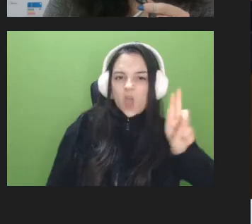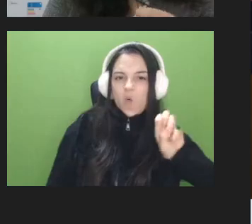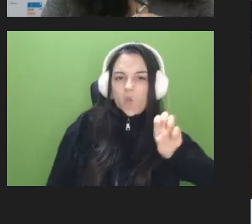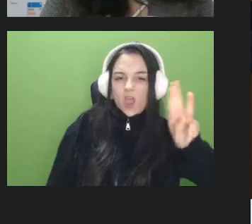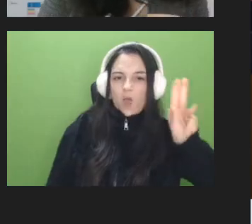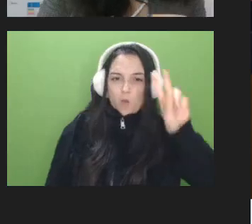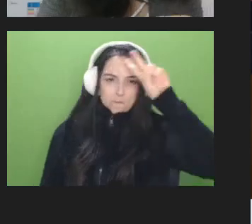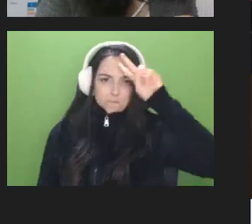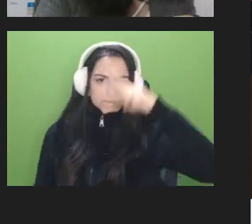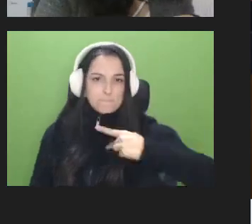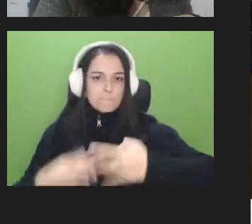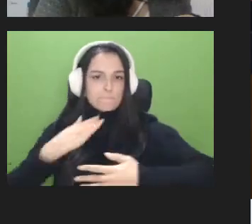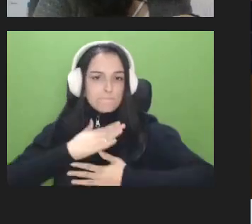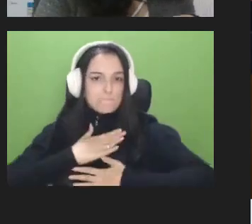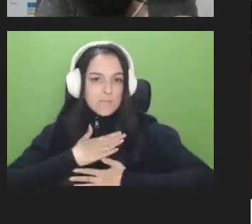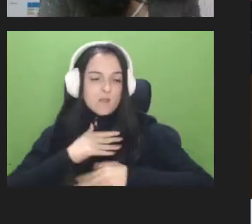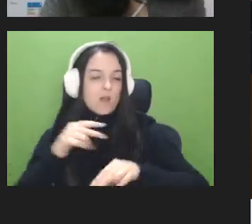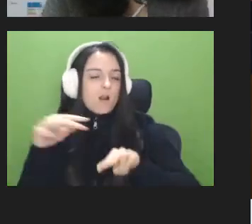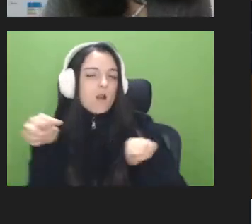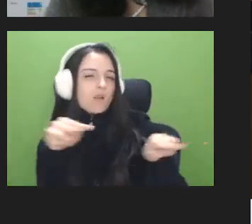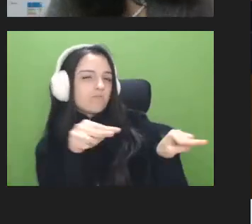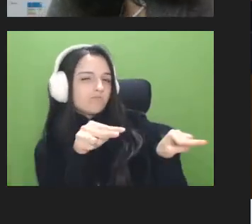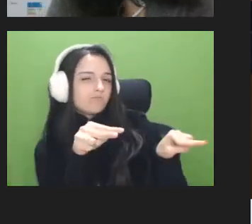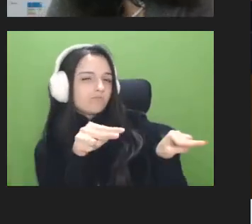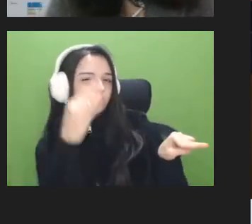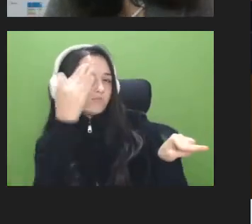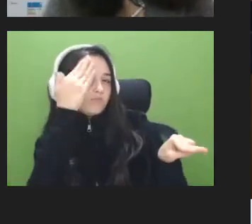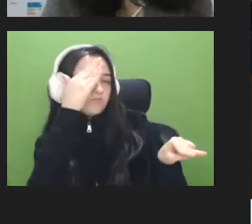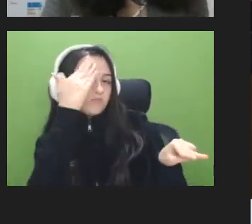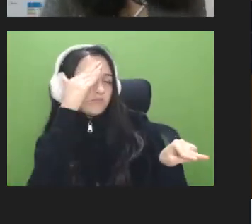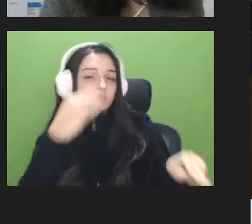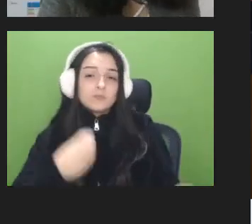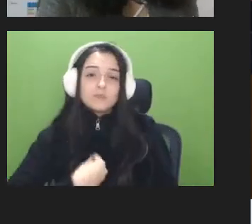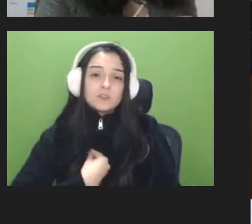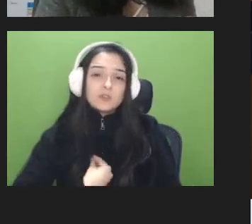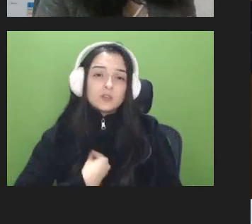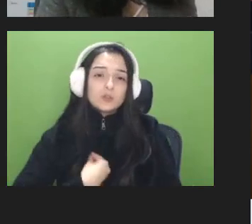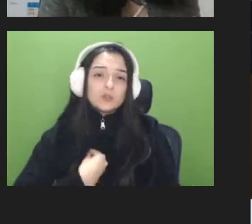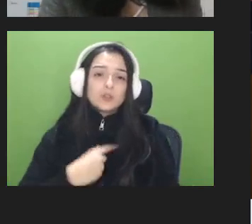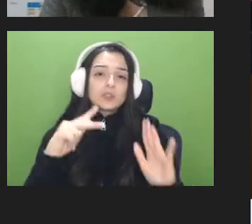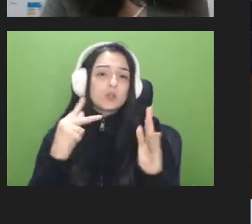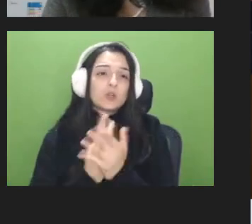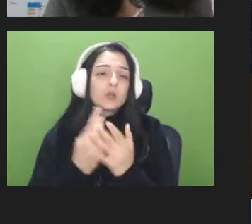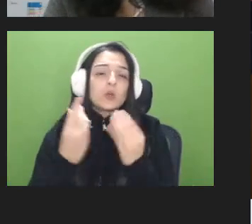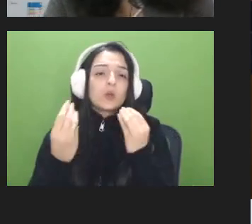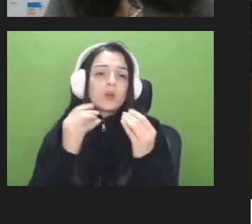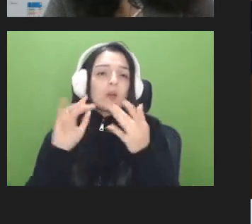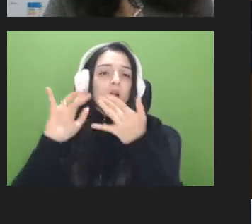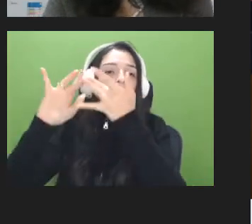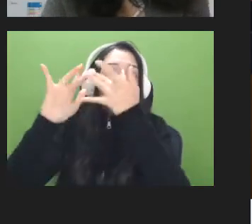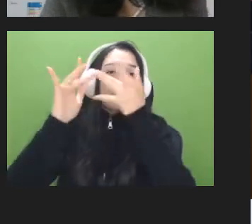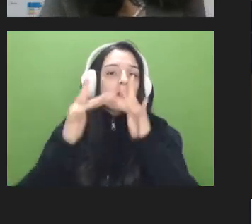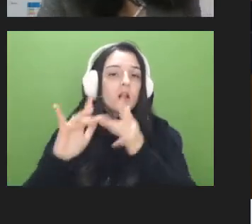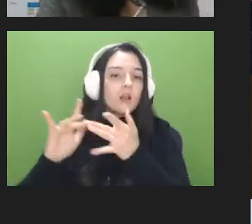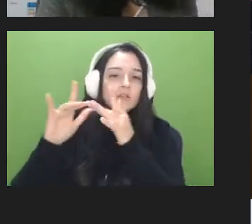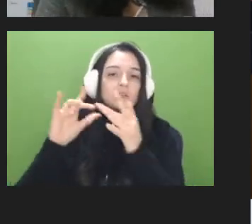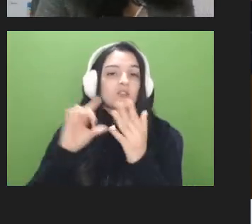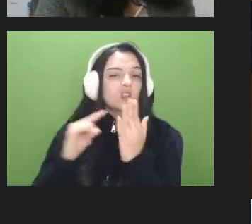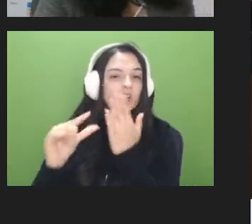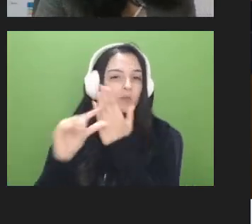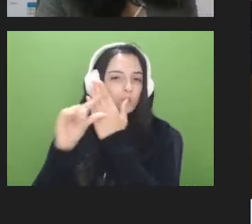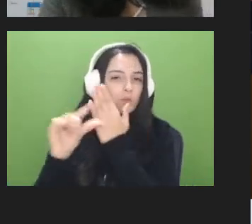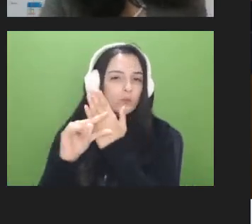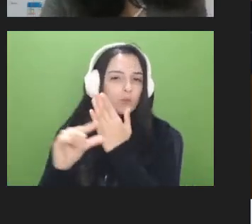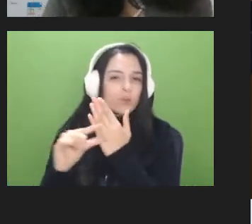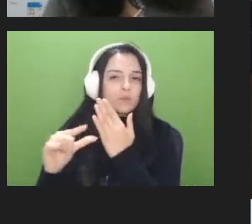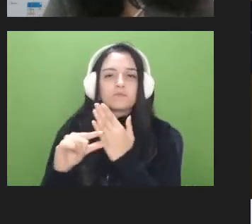A gente compreende que a vida ela acontece sempre em rede. Algumas autorias elas corroboram com essa compreensão, né? A Janine